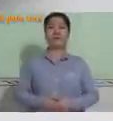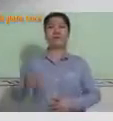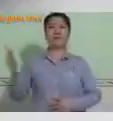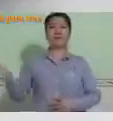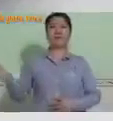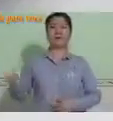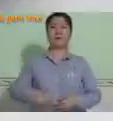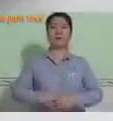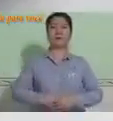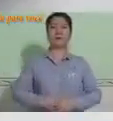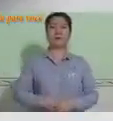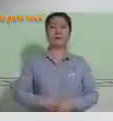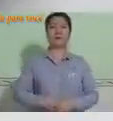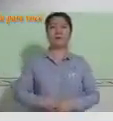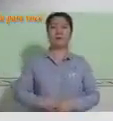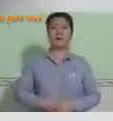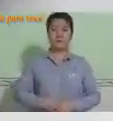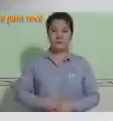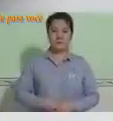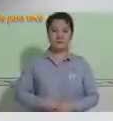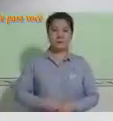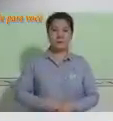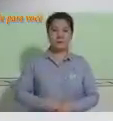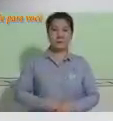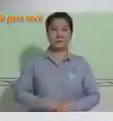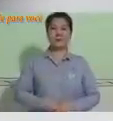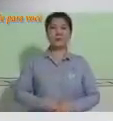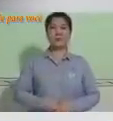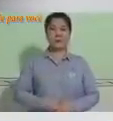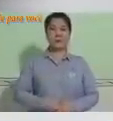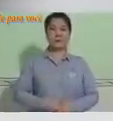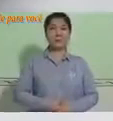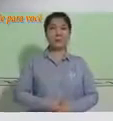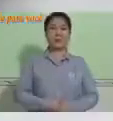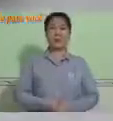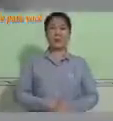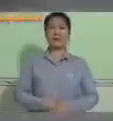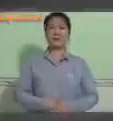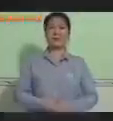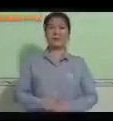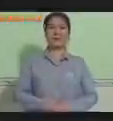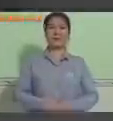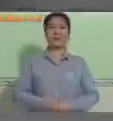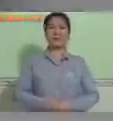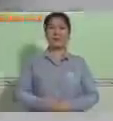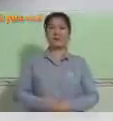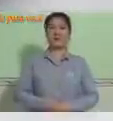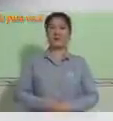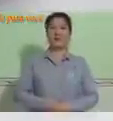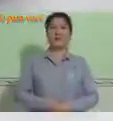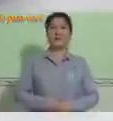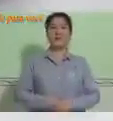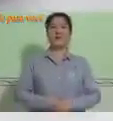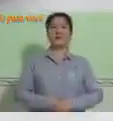QUISOSSINTOMASOPRINCIPALSINTOMAQUE pode indicar a síndrome da fadiga crônica e o cansaço excessivo, presente todos os dias, e que limita a